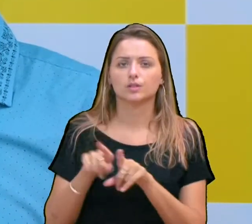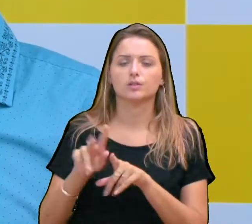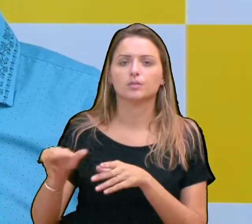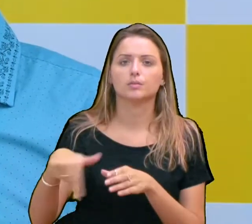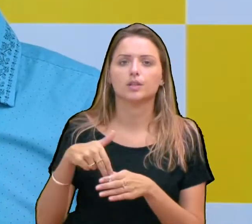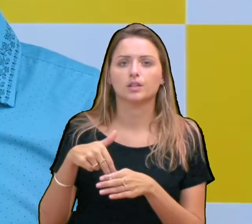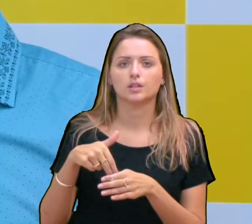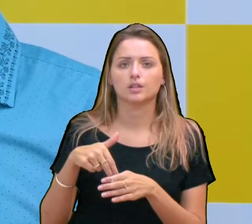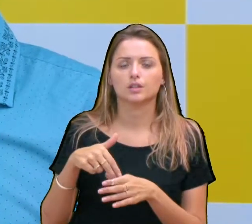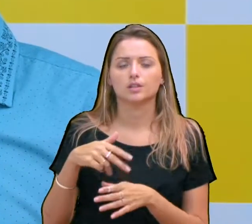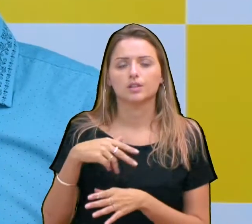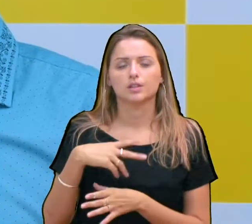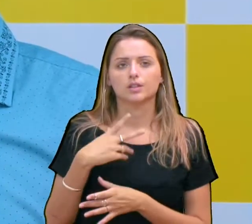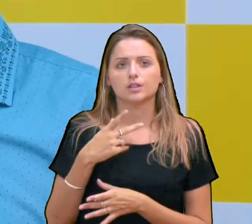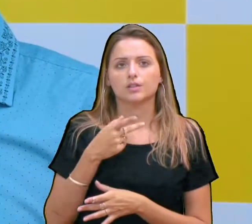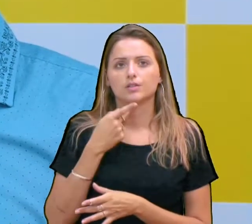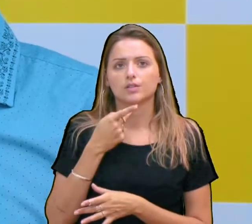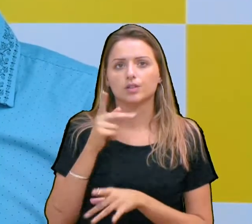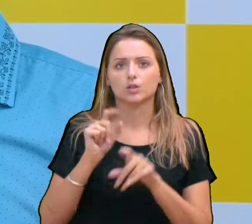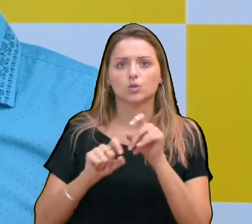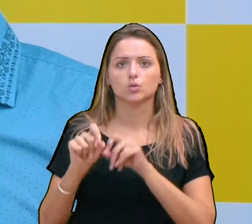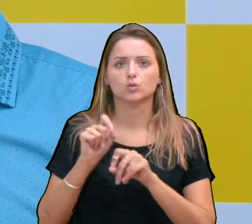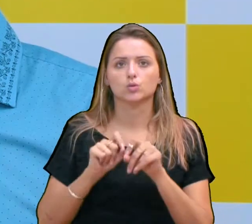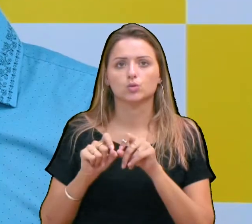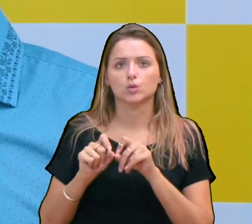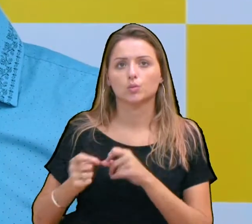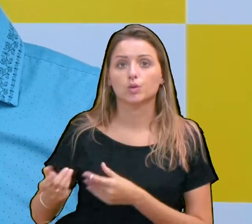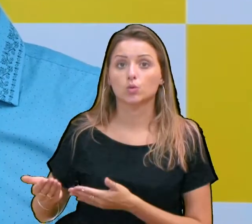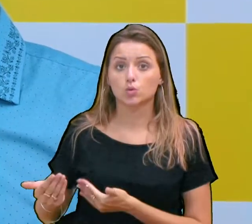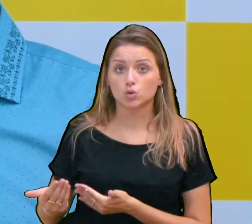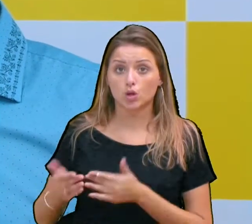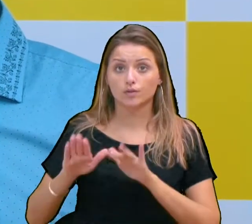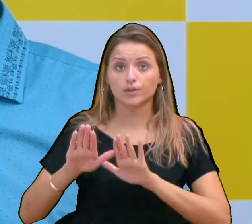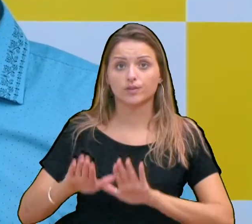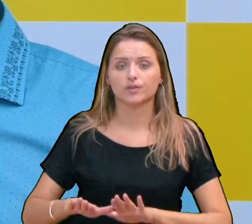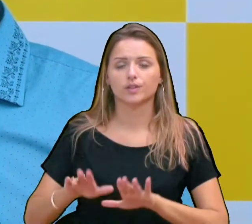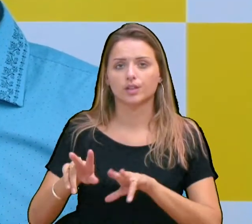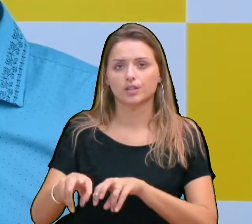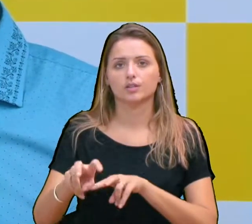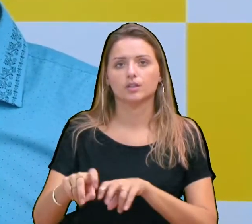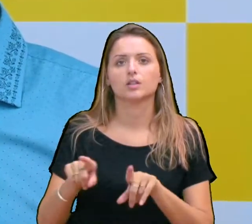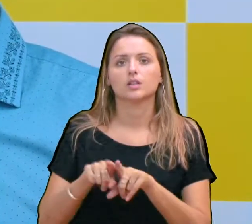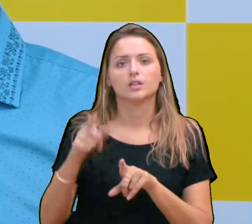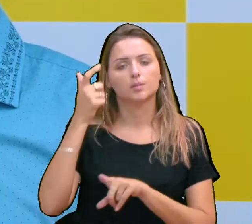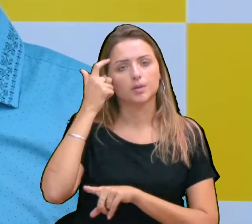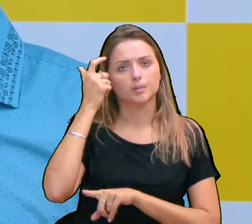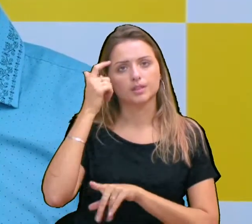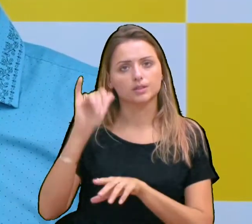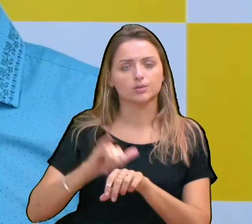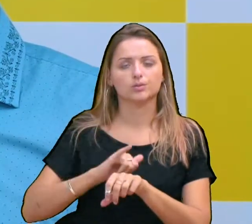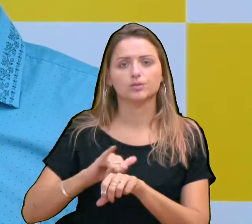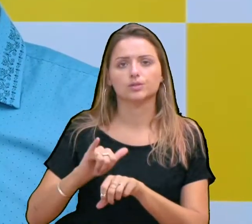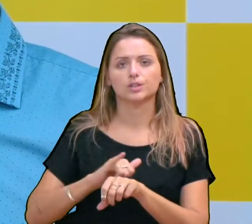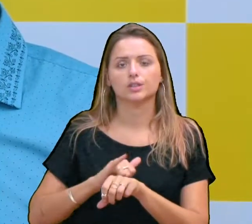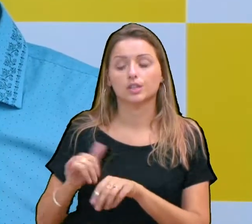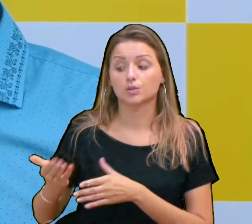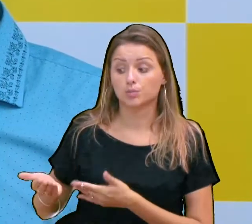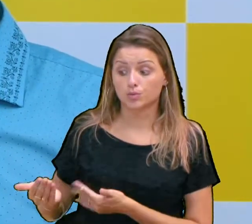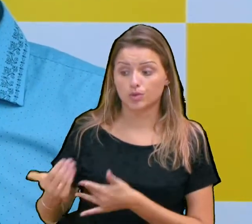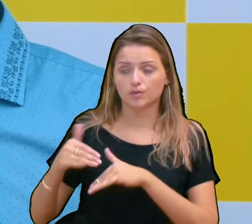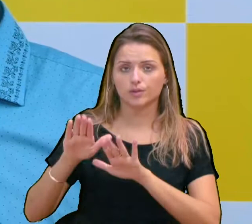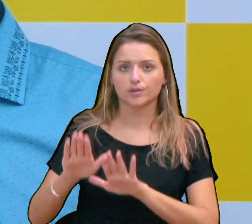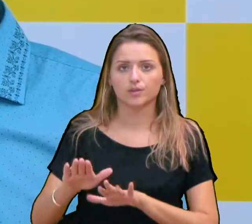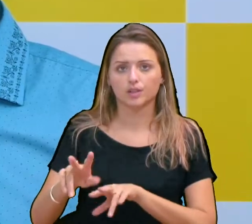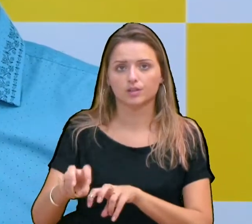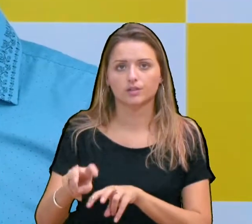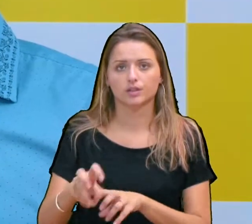expediente, vereador Velocino, foi a questão da manutenção do jovem no interior. Também está sendo pensado alternativas para que o jovem continue